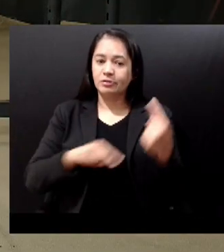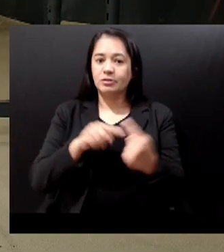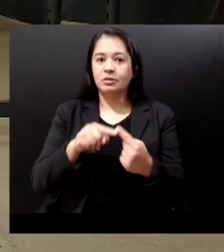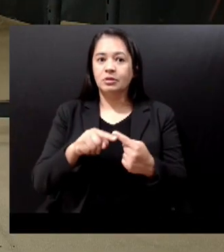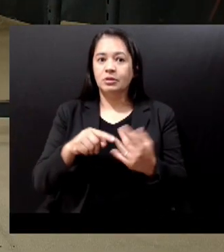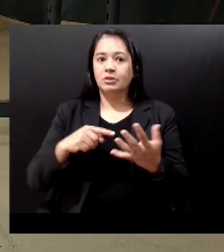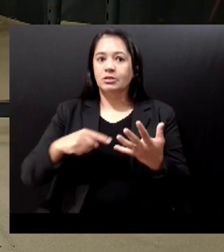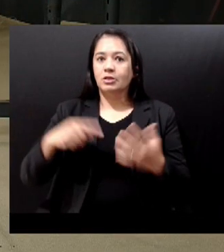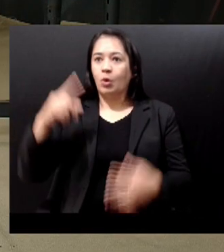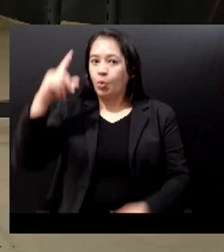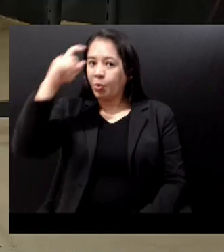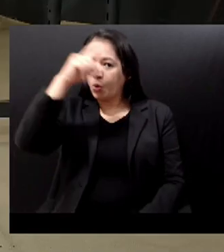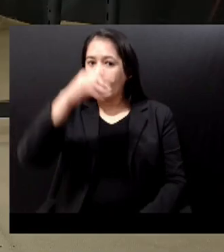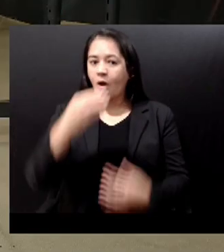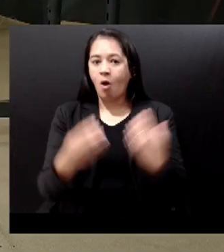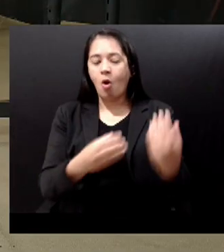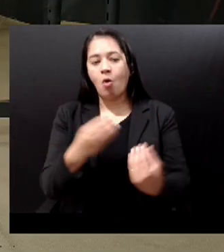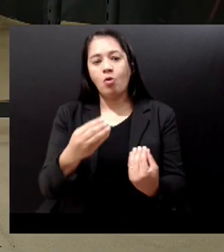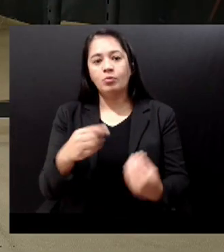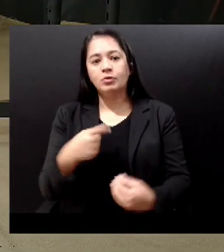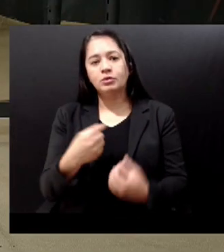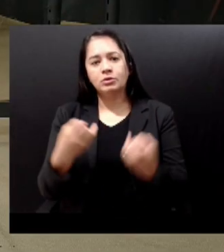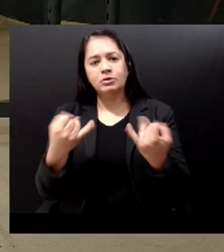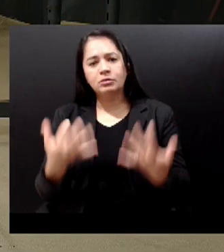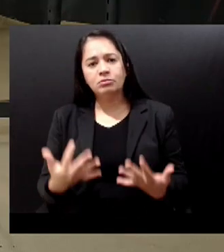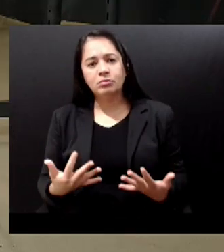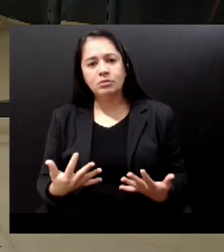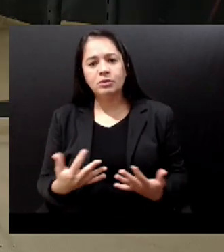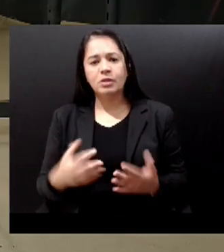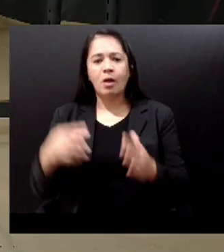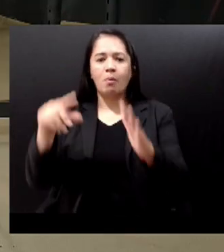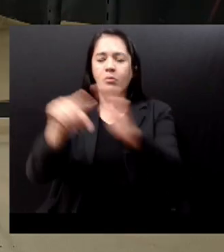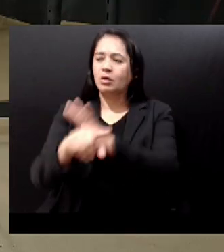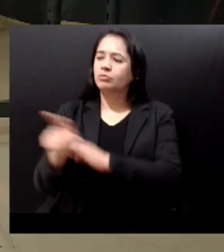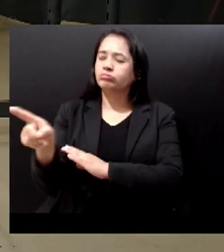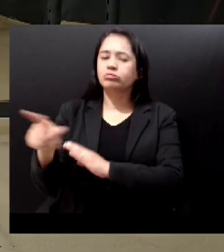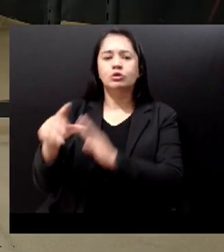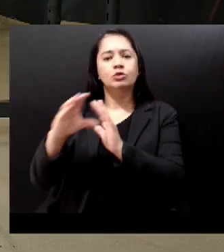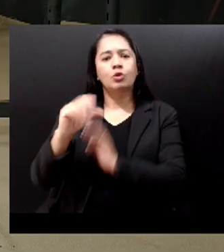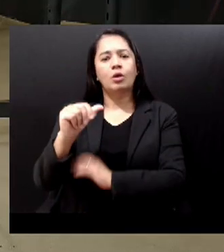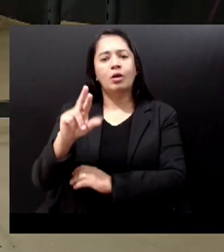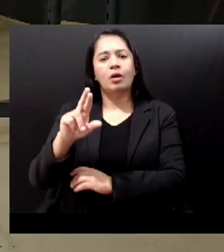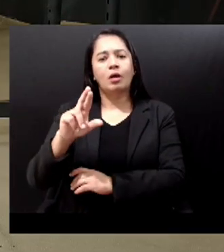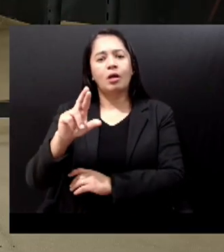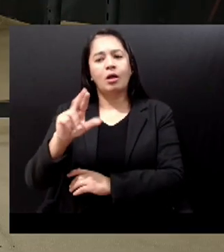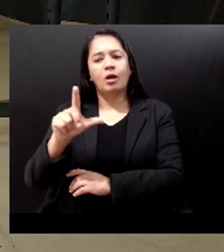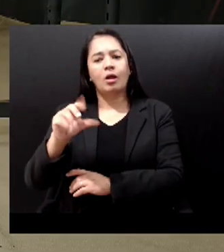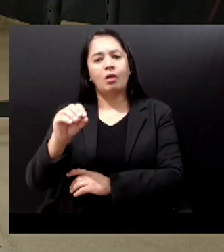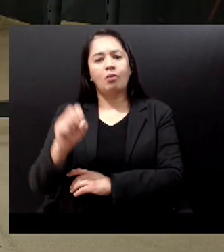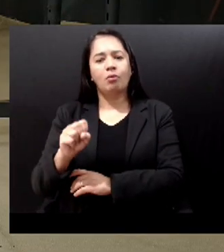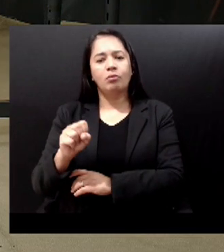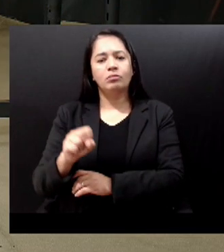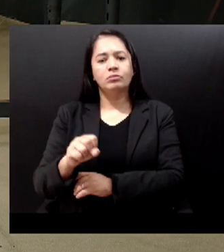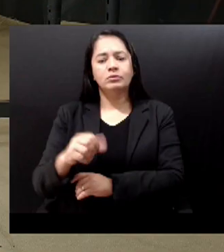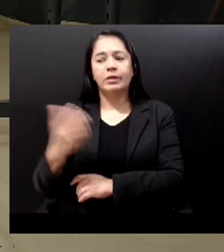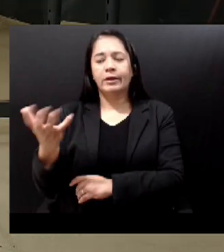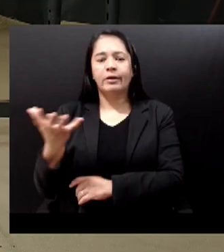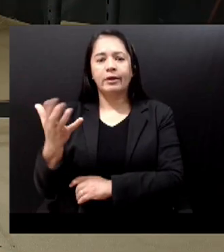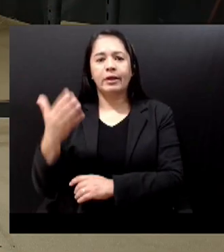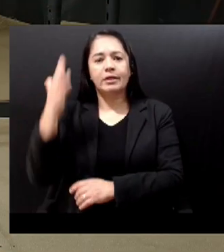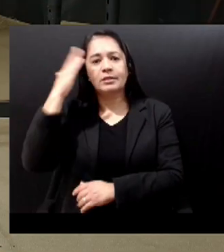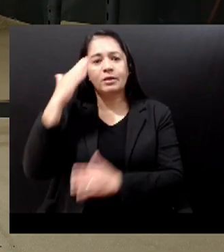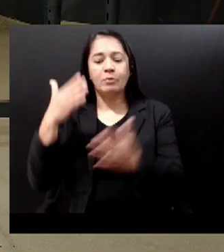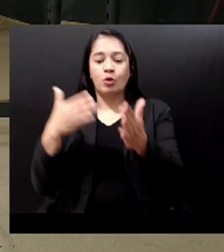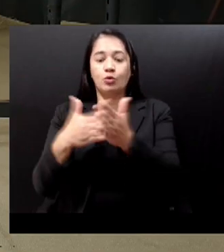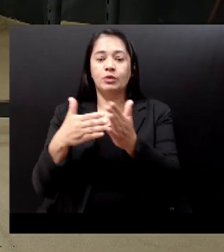traz pra gente essa pergunta aí do Carlos? E ele quer saber do limite entre desafio e frustração. Mas eu queria que